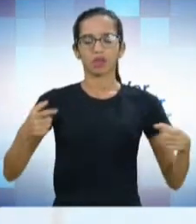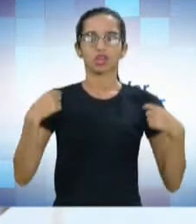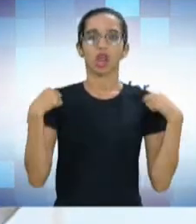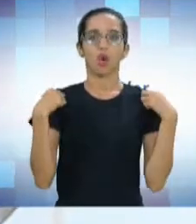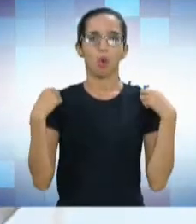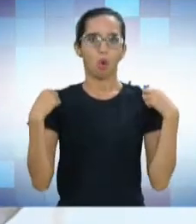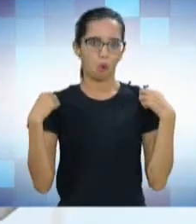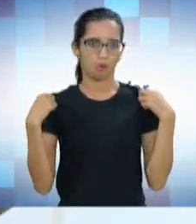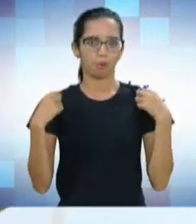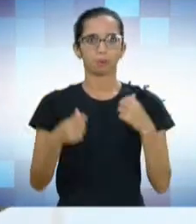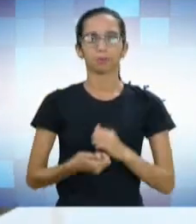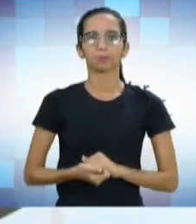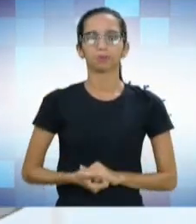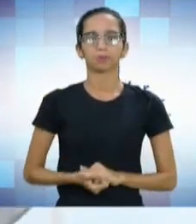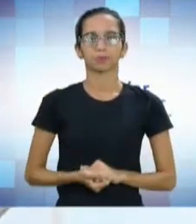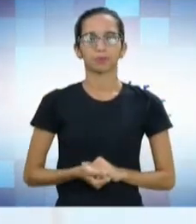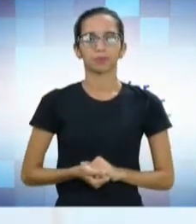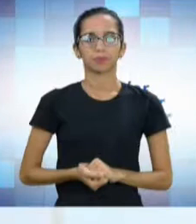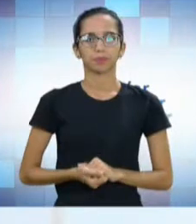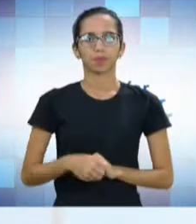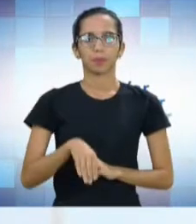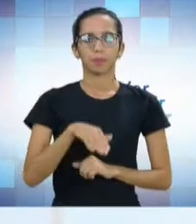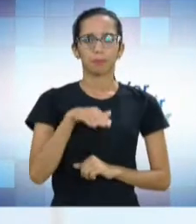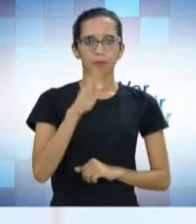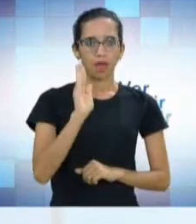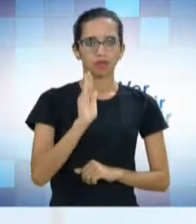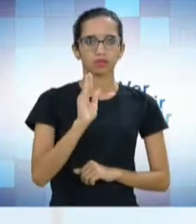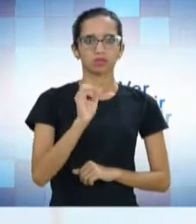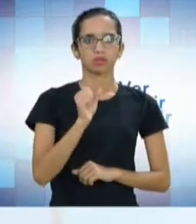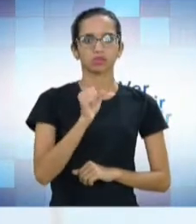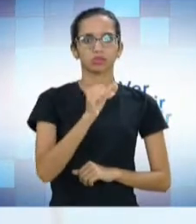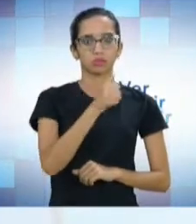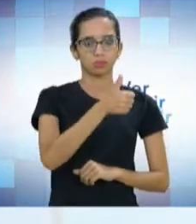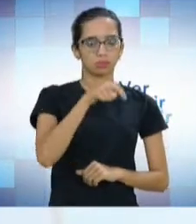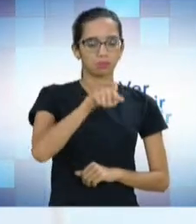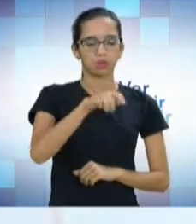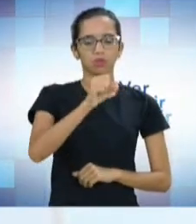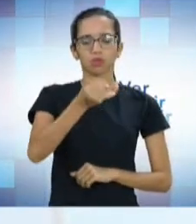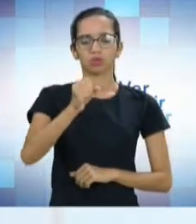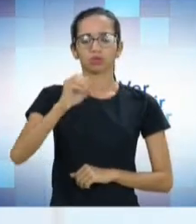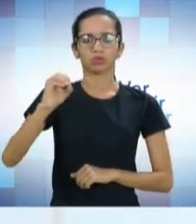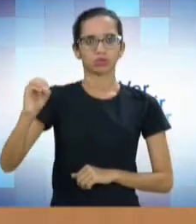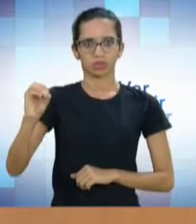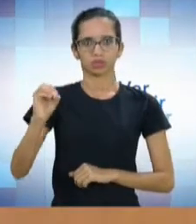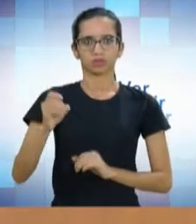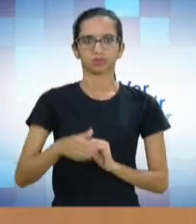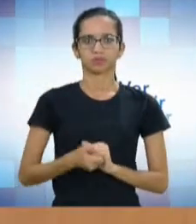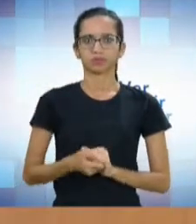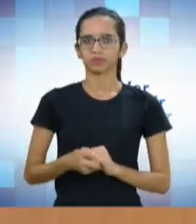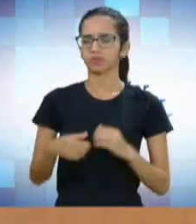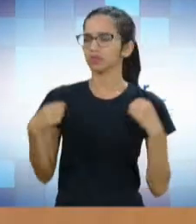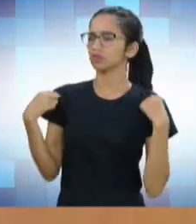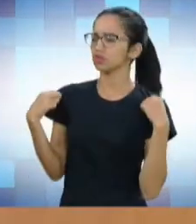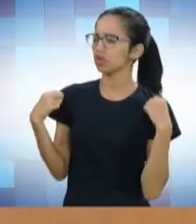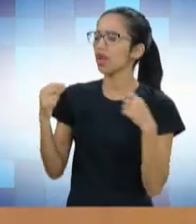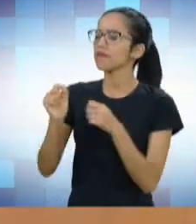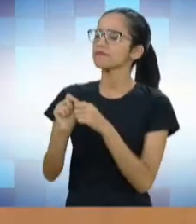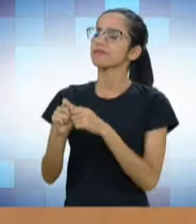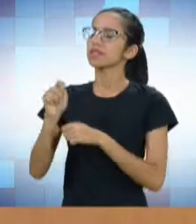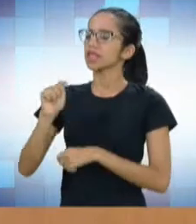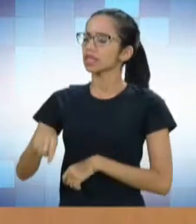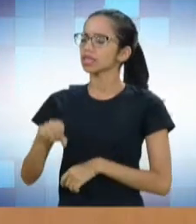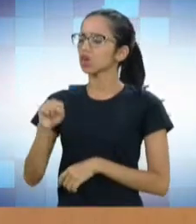confecção lá são mais de 800 m são 1.800 permissionário e essa confecção ela é produzida aqui o